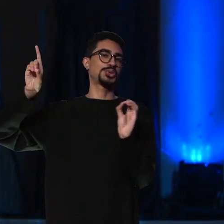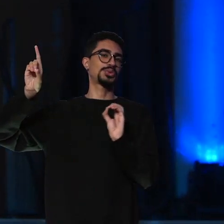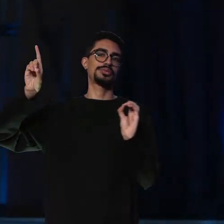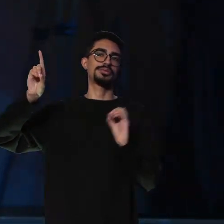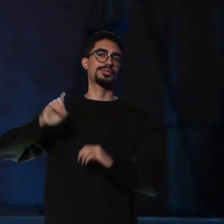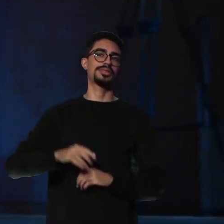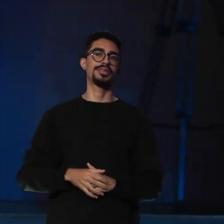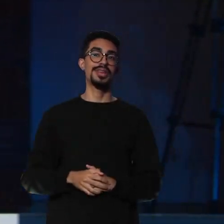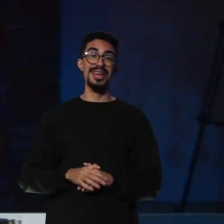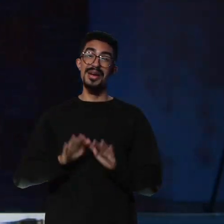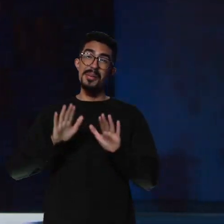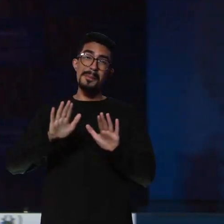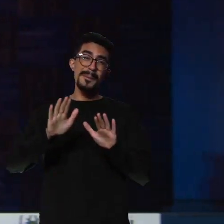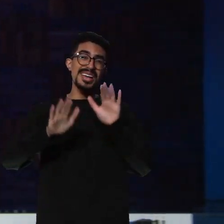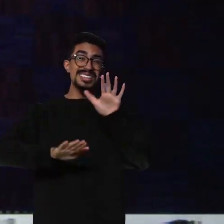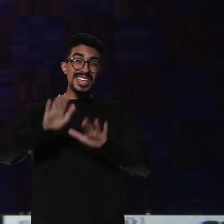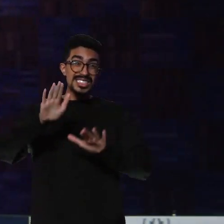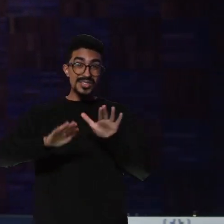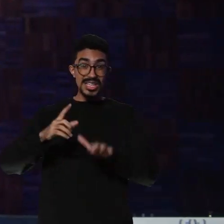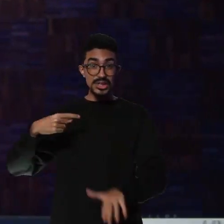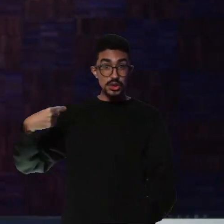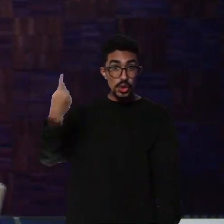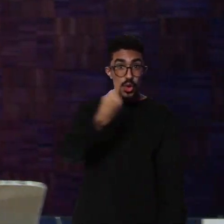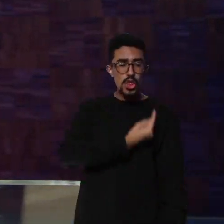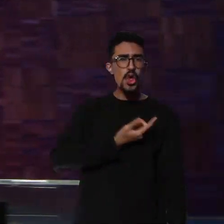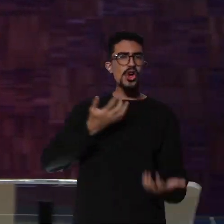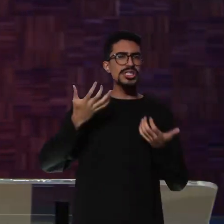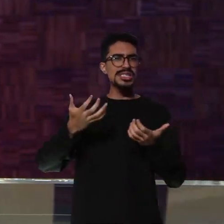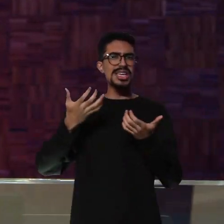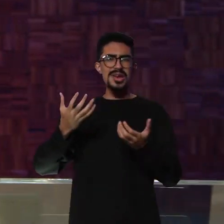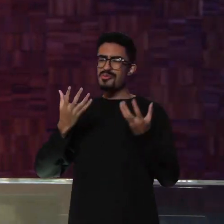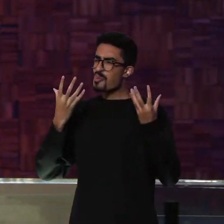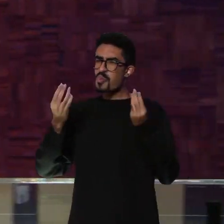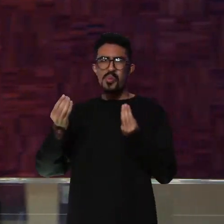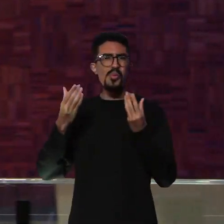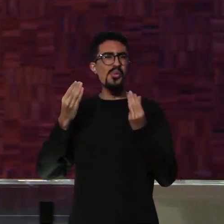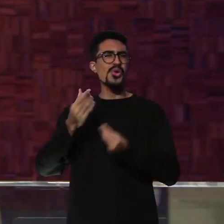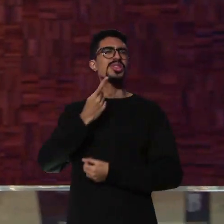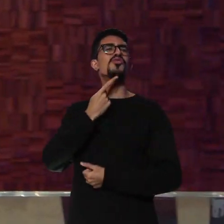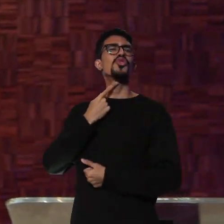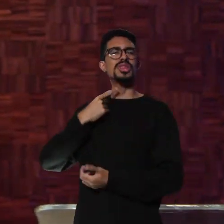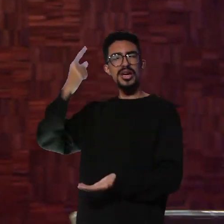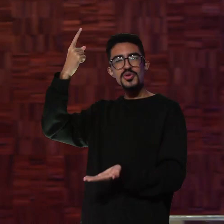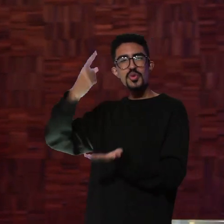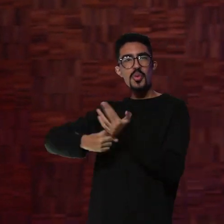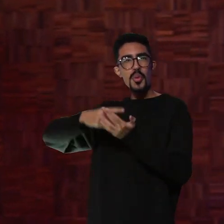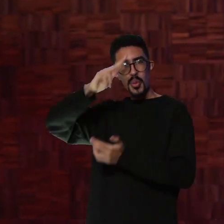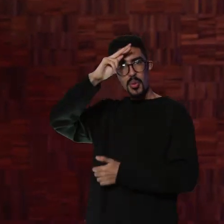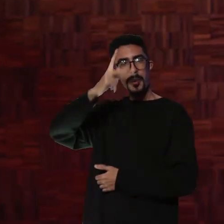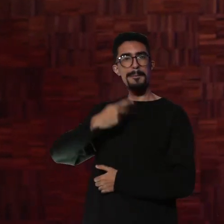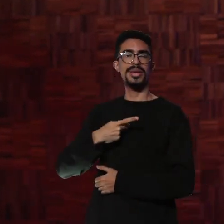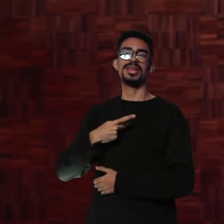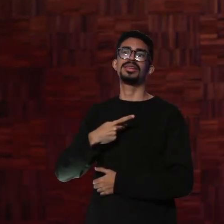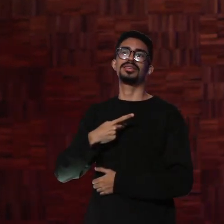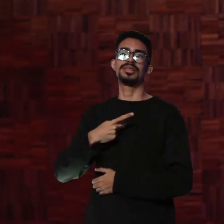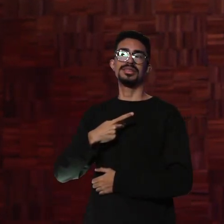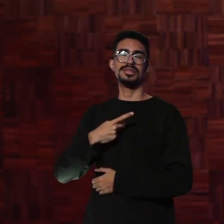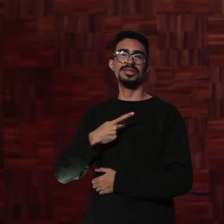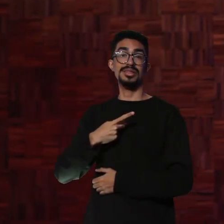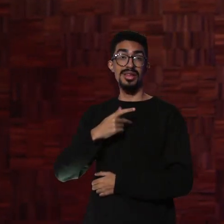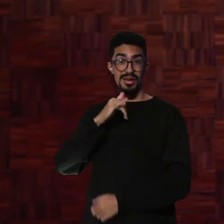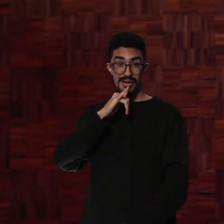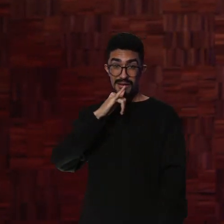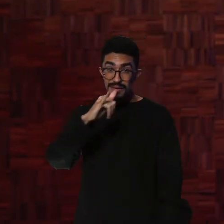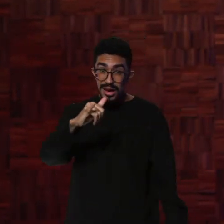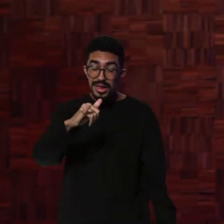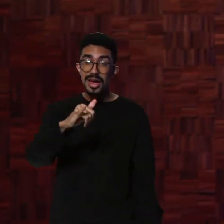igreja, a gente quer tentar garantir o nosso espaço, garantir a nossa posição ou garantir o nosso lugar até no mercado de trabalho. Meu irmão, o que é